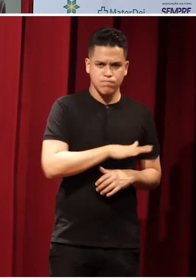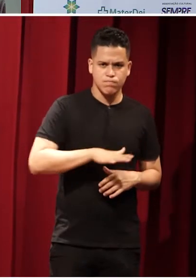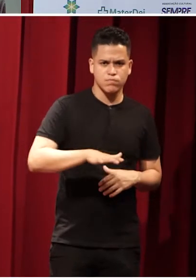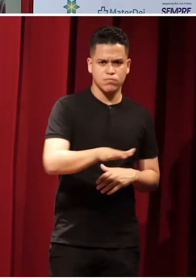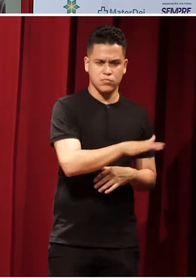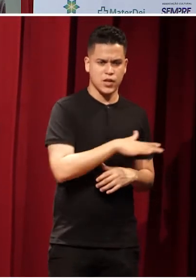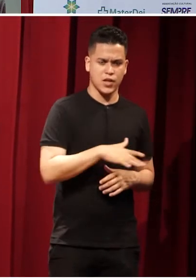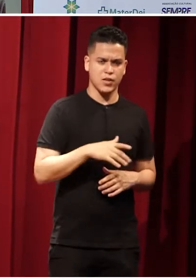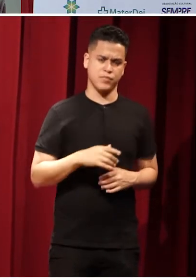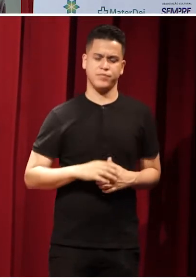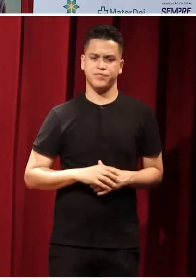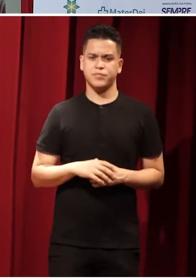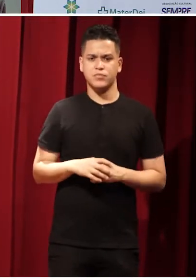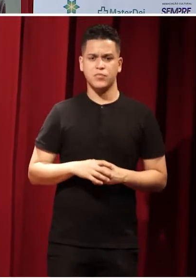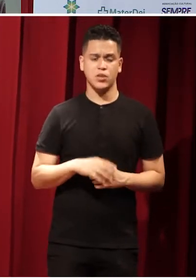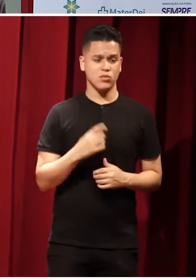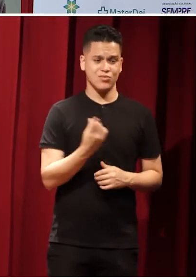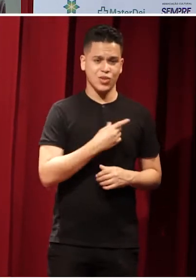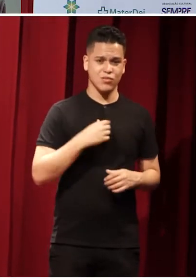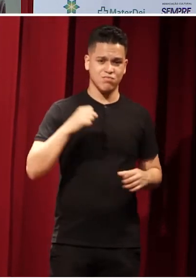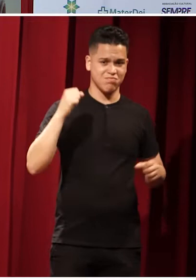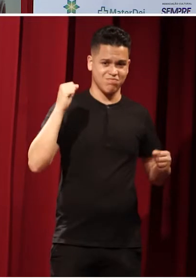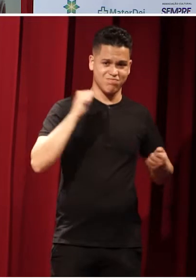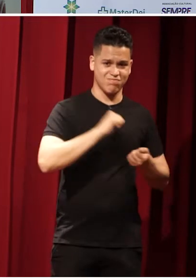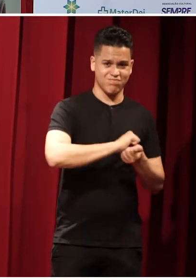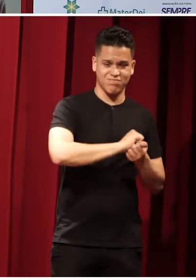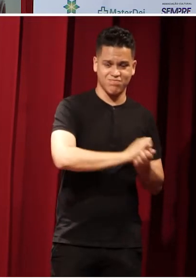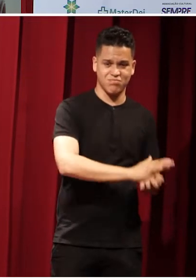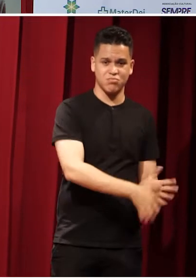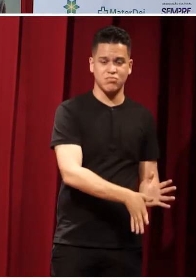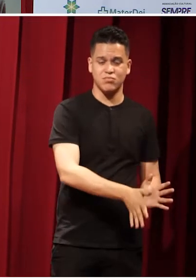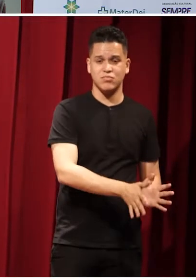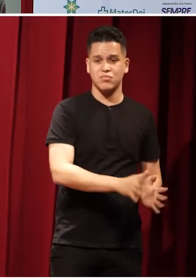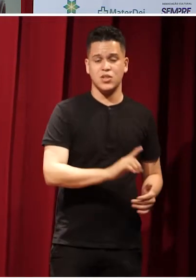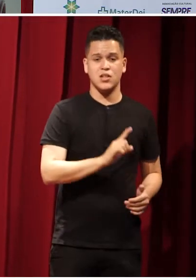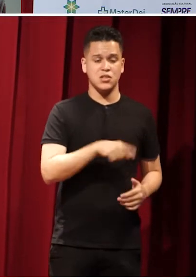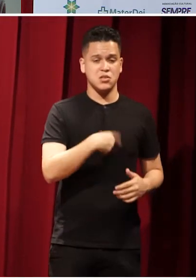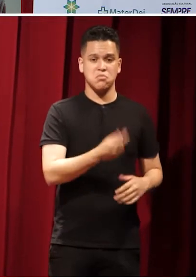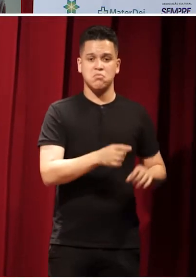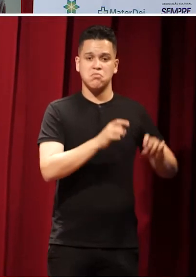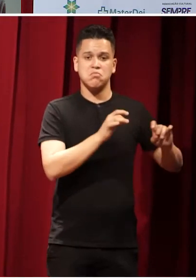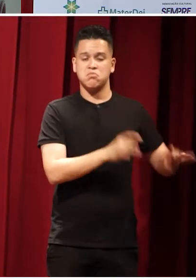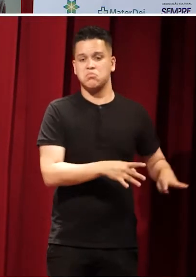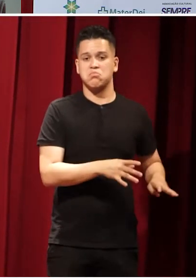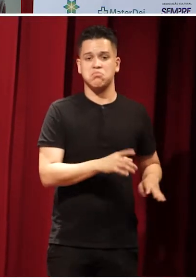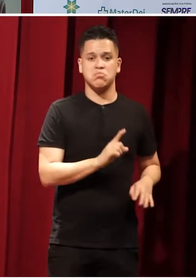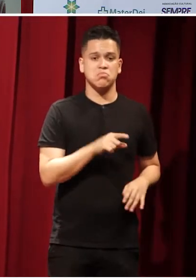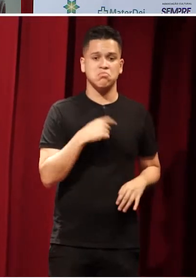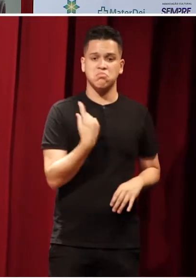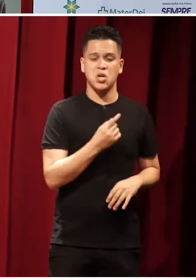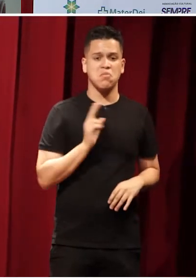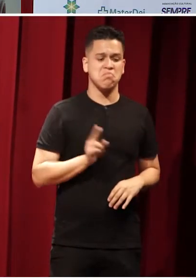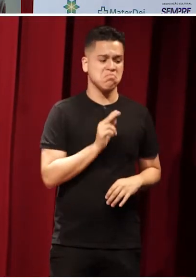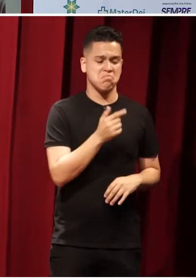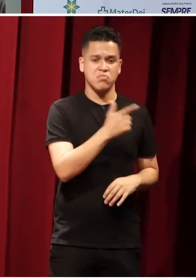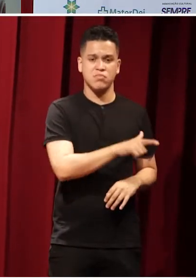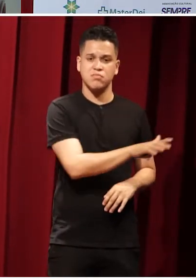que foram griladas, destruídas e que depois foram